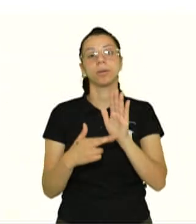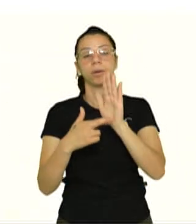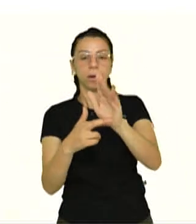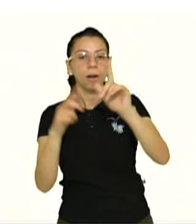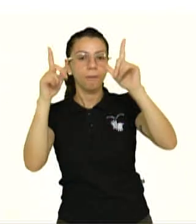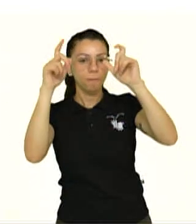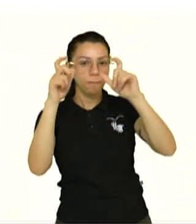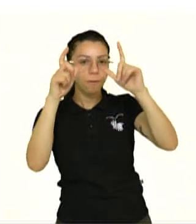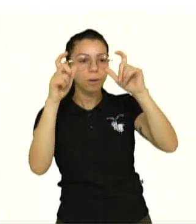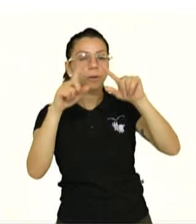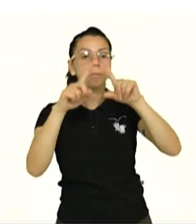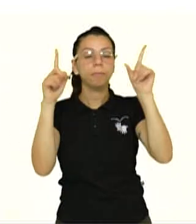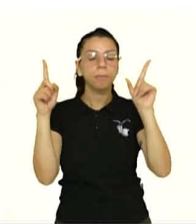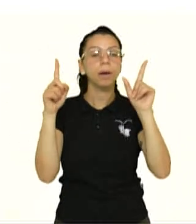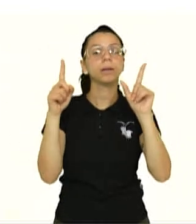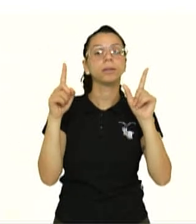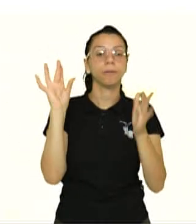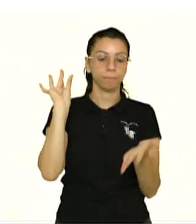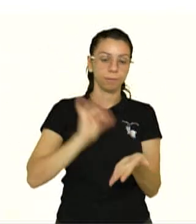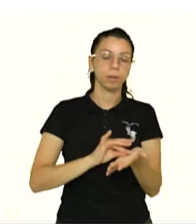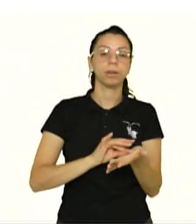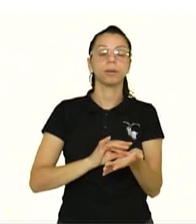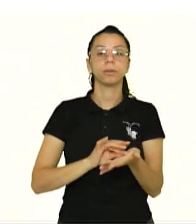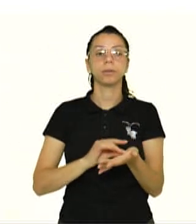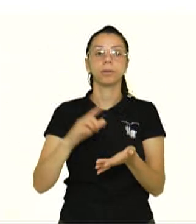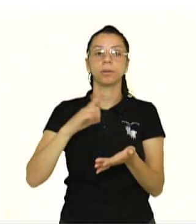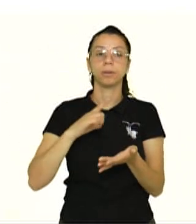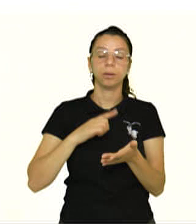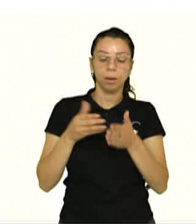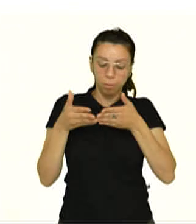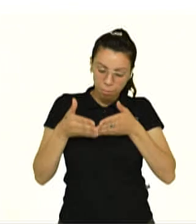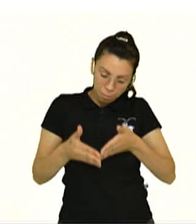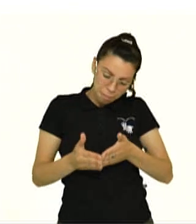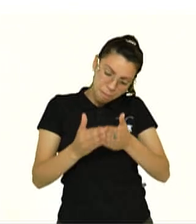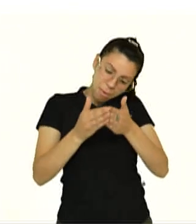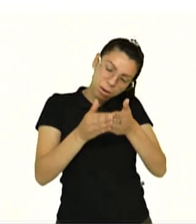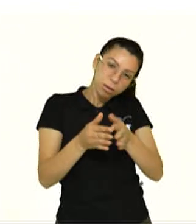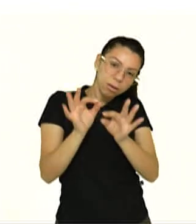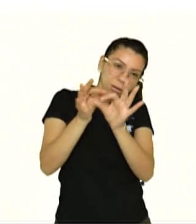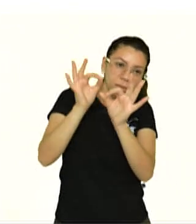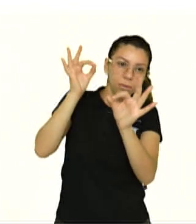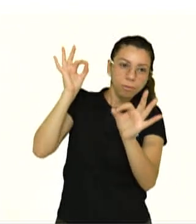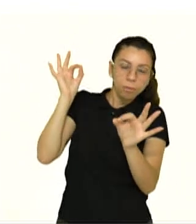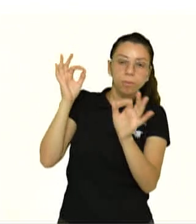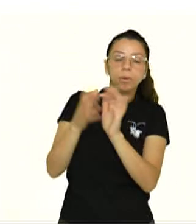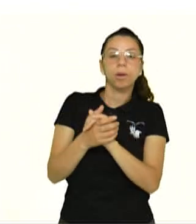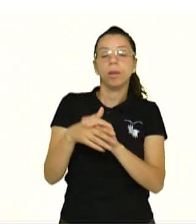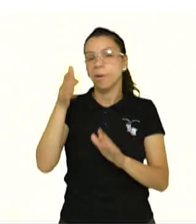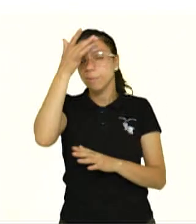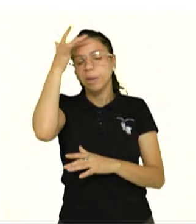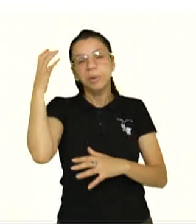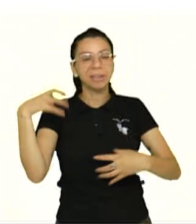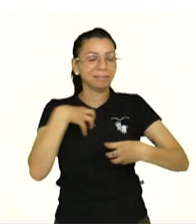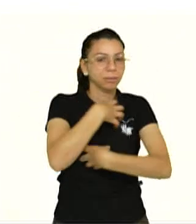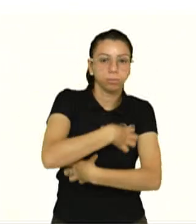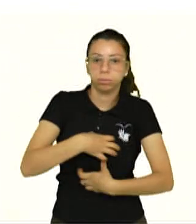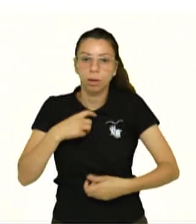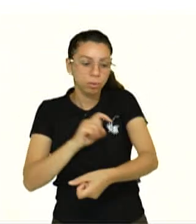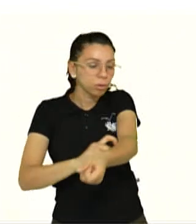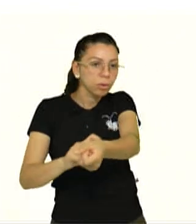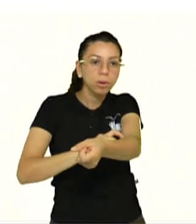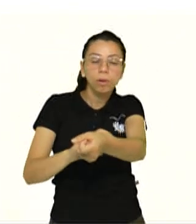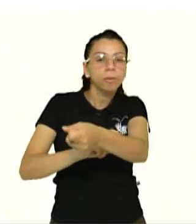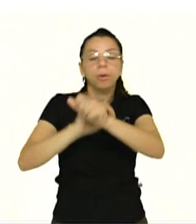foto não mostra, mas a obra original, ela tem um barquinho que passa lá ao fundo, e daí os desesperados tentando chamar